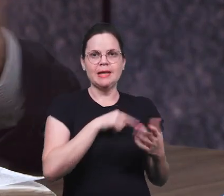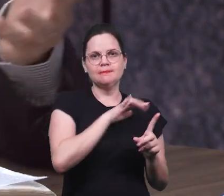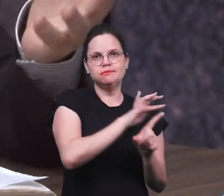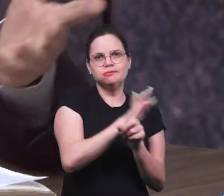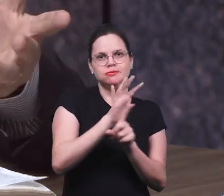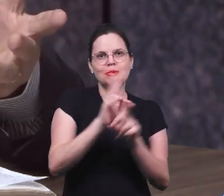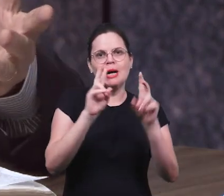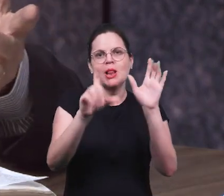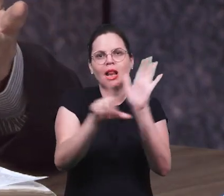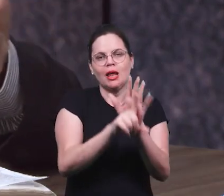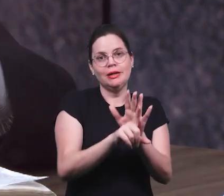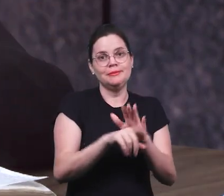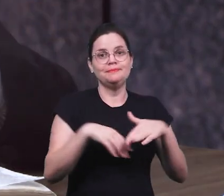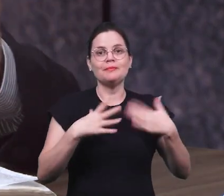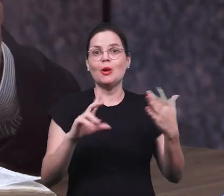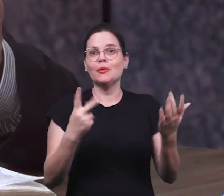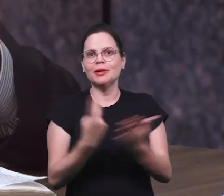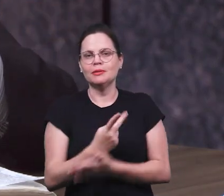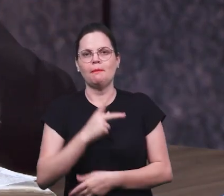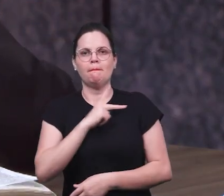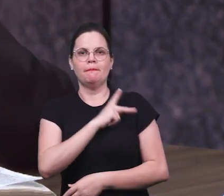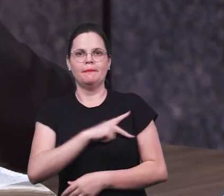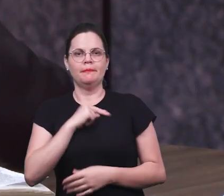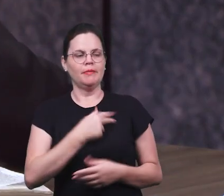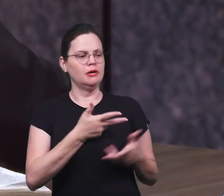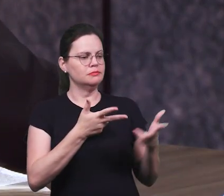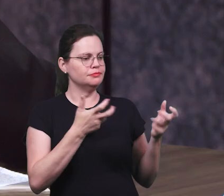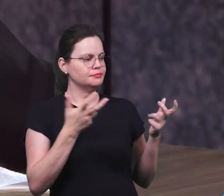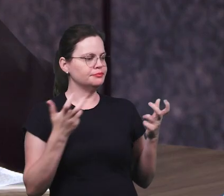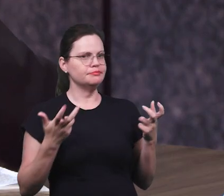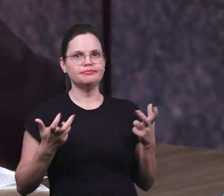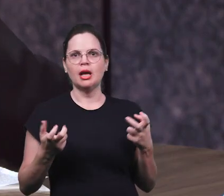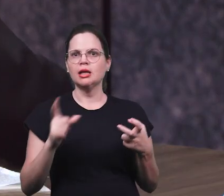aos apóstolos, porque ali estavam Pedro,